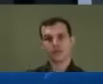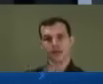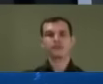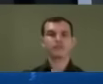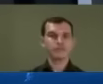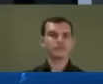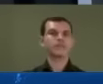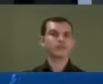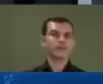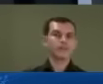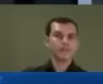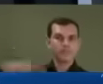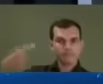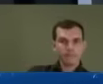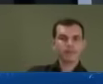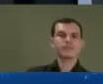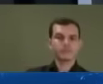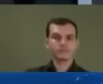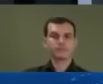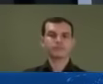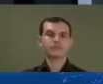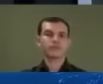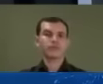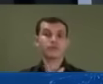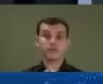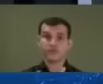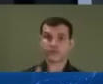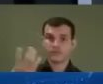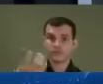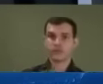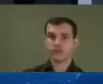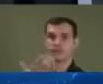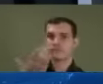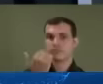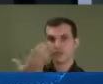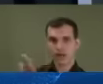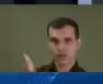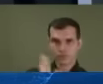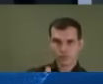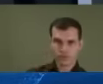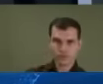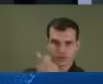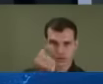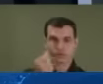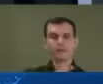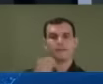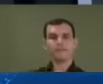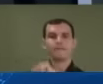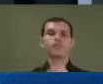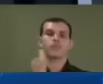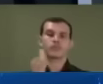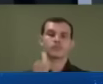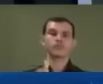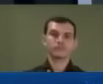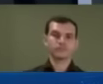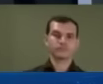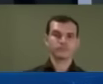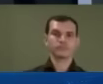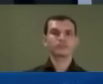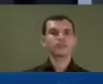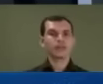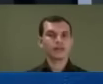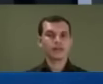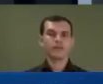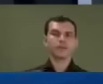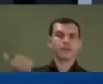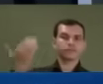acordo aumentar em 2024 o auxílio alimentação para R$ 1.000,00. Ou seja, o reajuste de auxílio alimentação que não teve ao